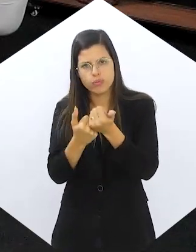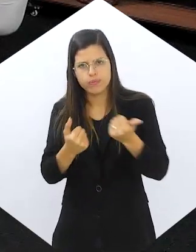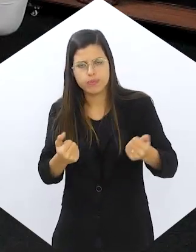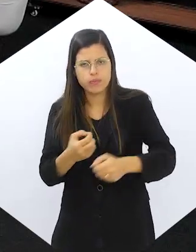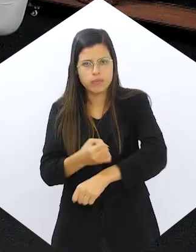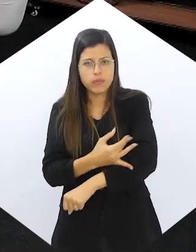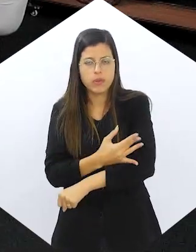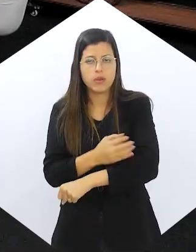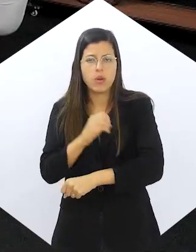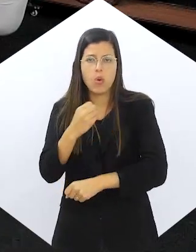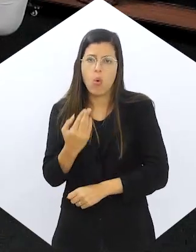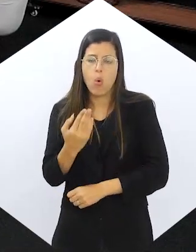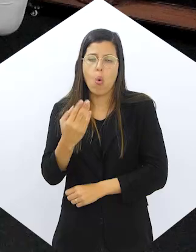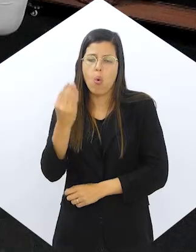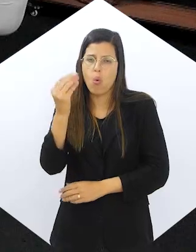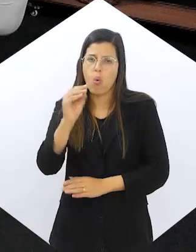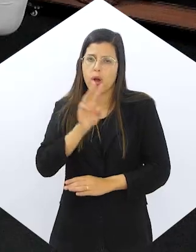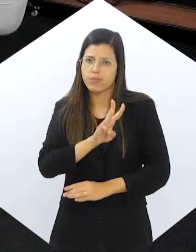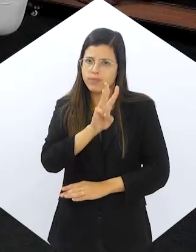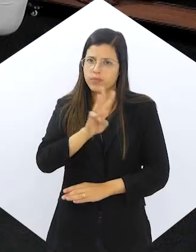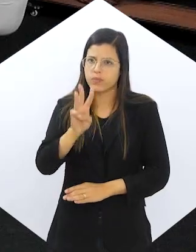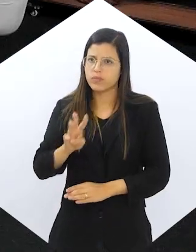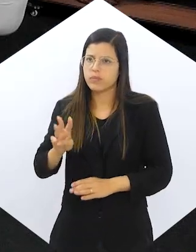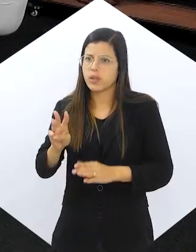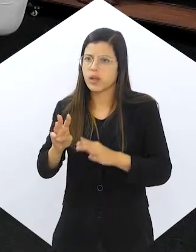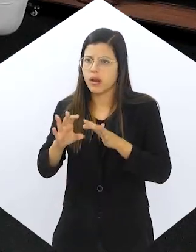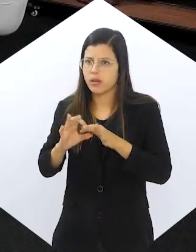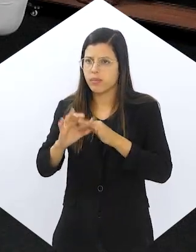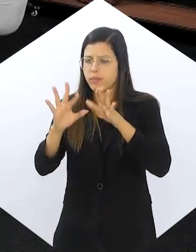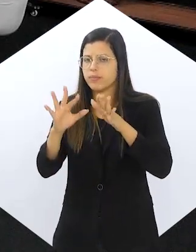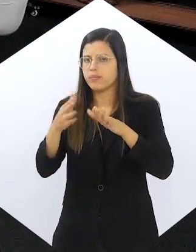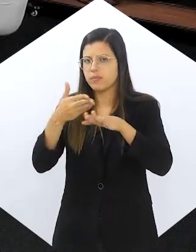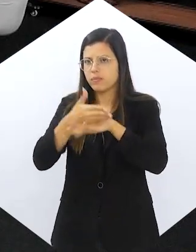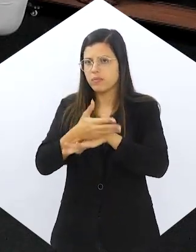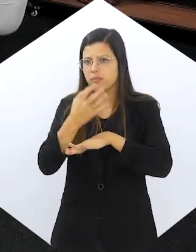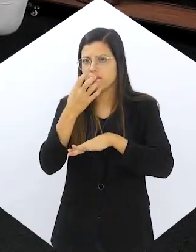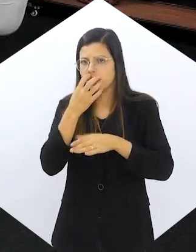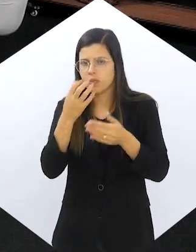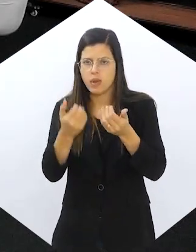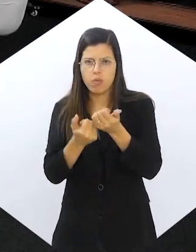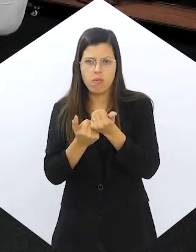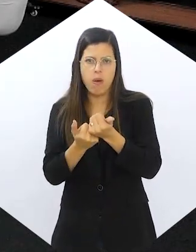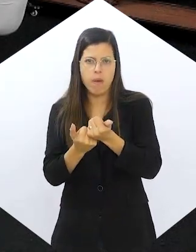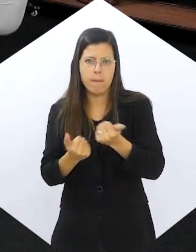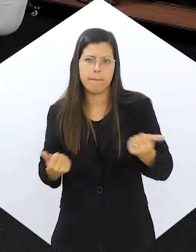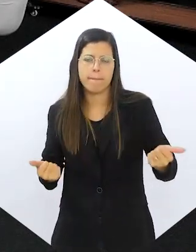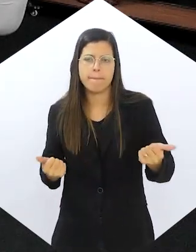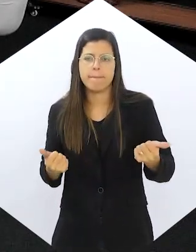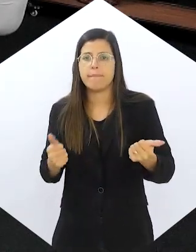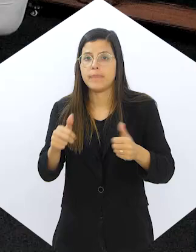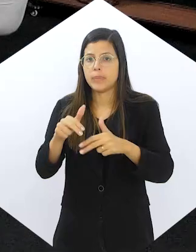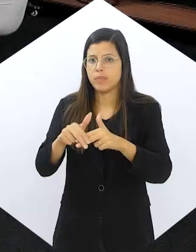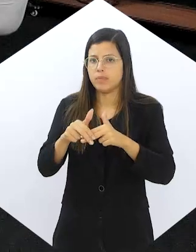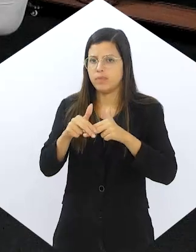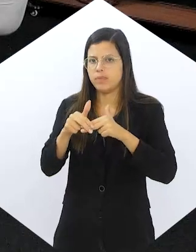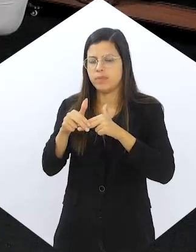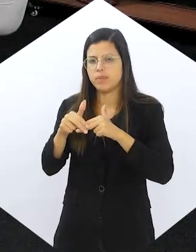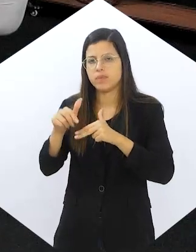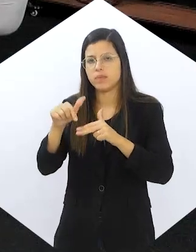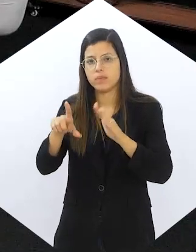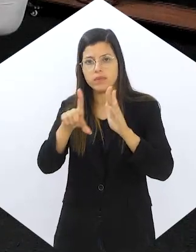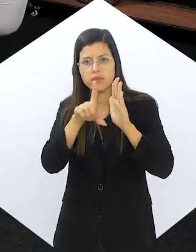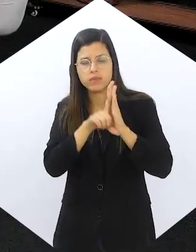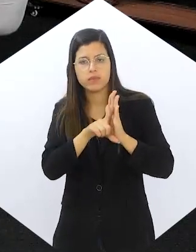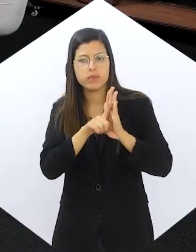vai botar no seu site que é permitido a entrada de cães de suporte emocional. Então, devido à lei. Por causa da lei. Então, é o